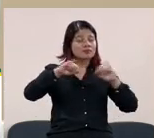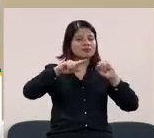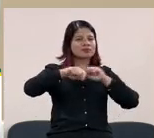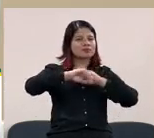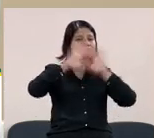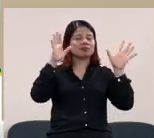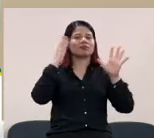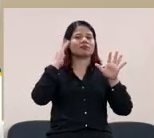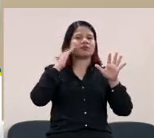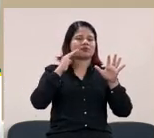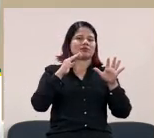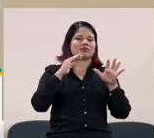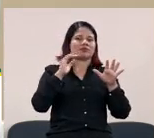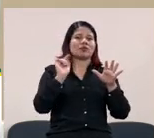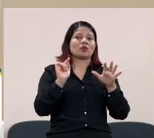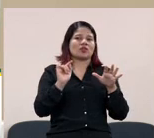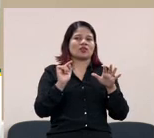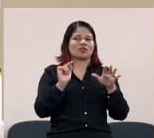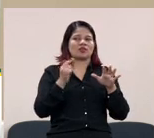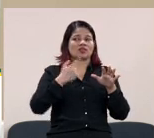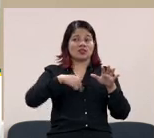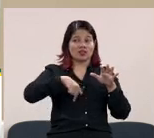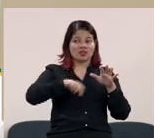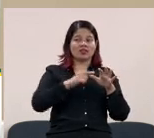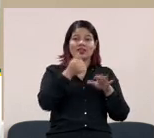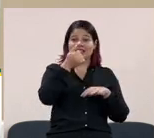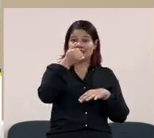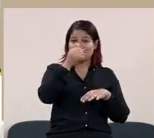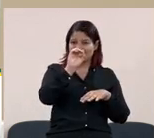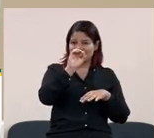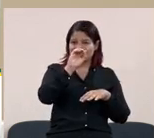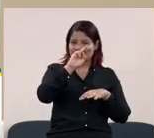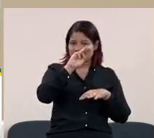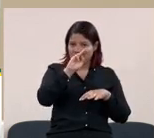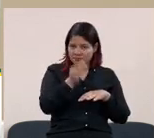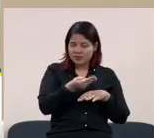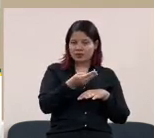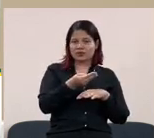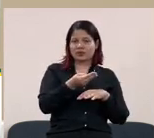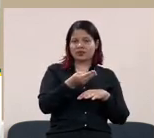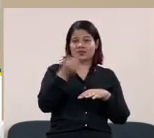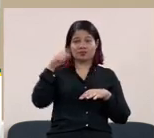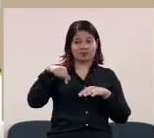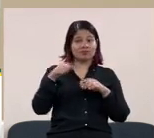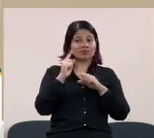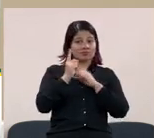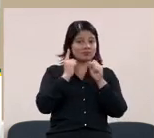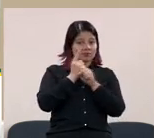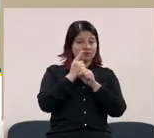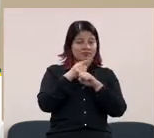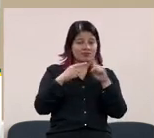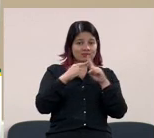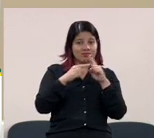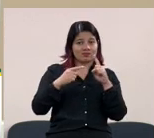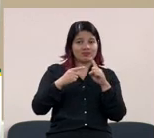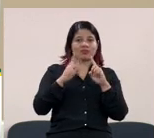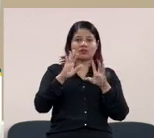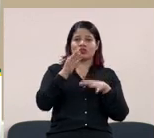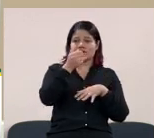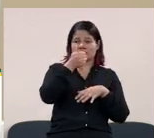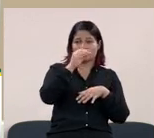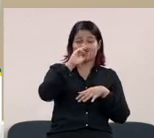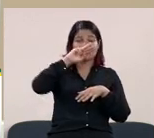tornar a coisa transparente, que nós conseguimos 10 milhões para a universidade nesse ano e meio, por